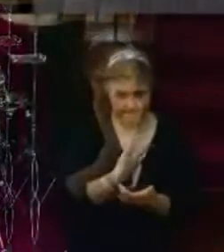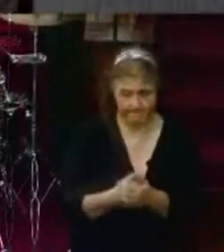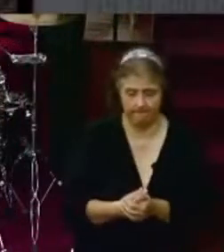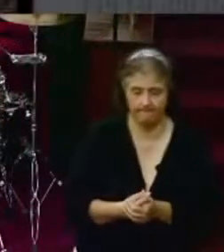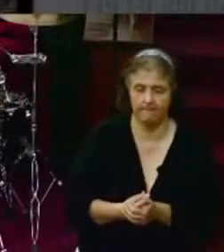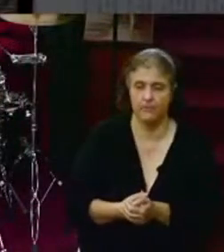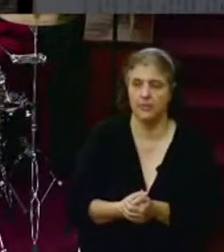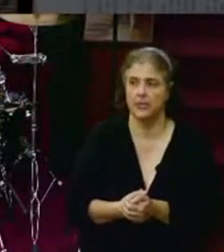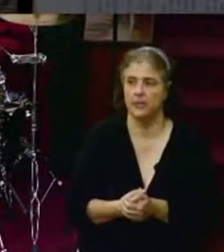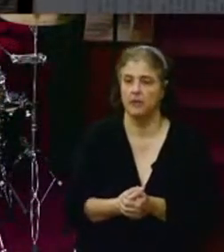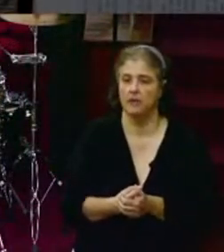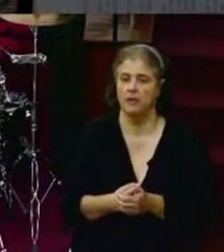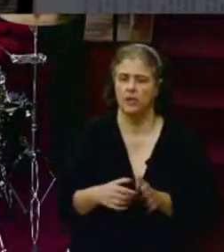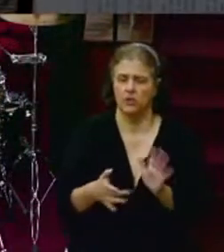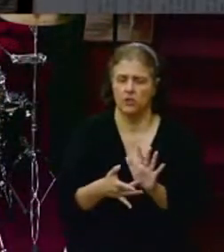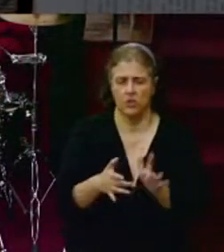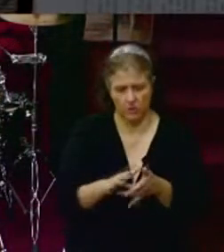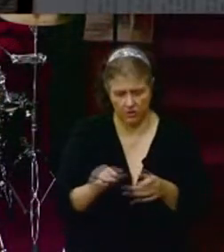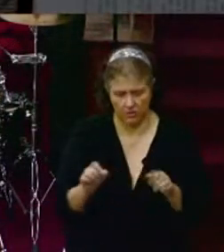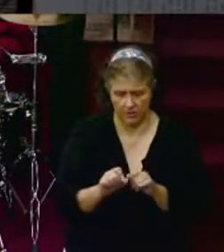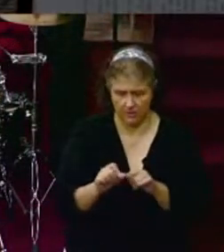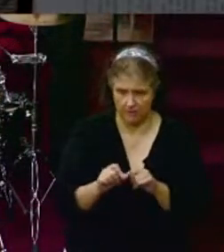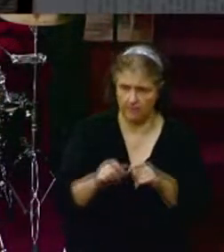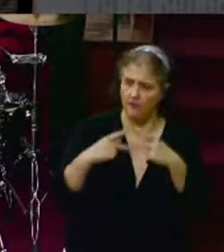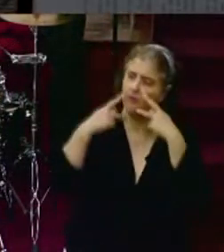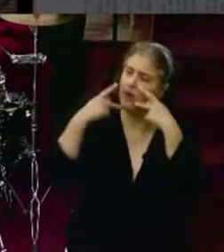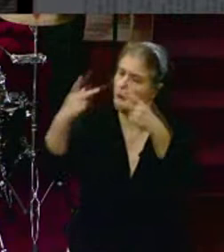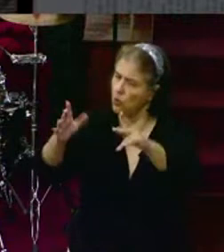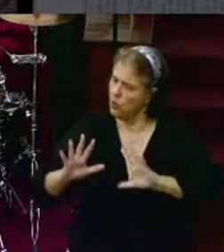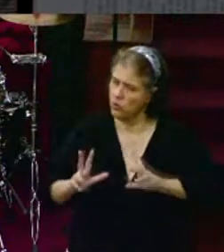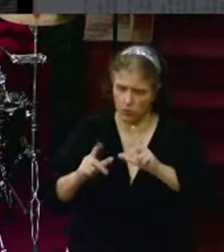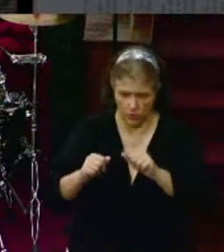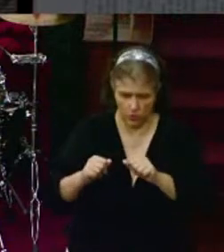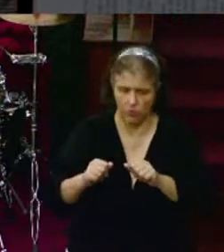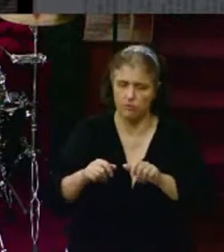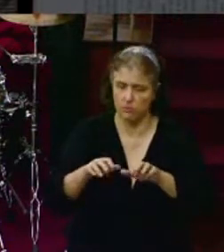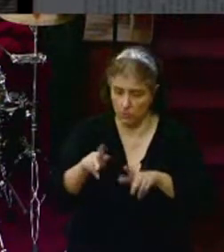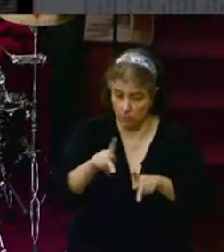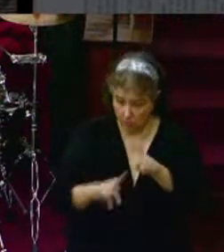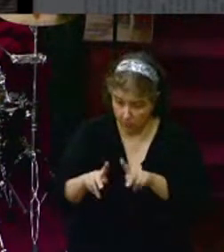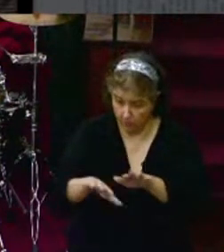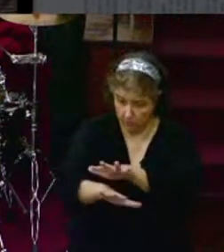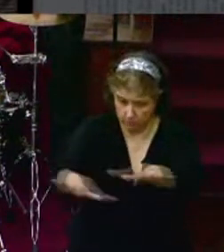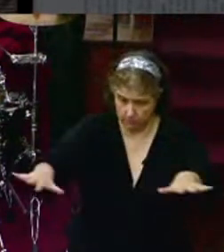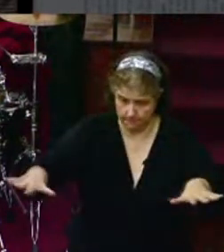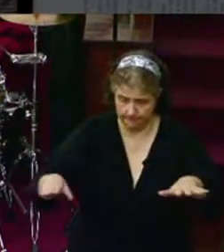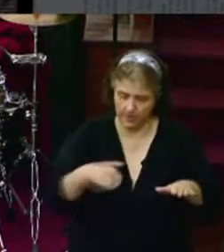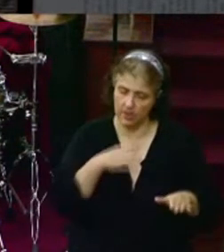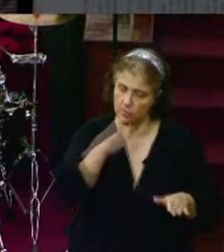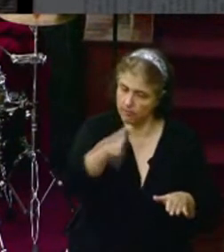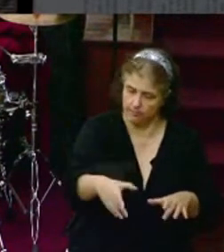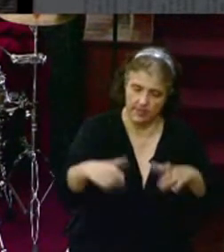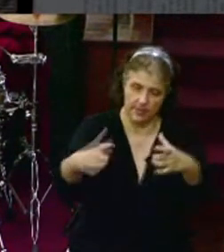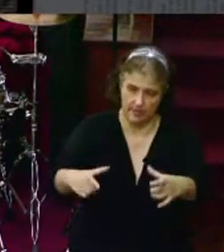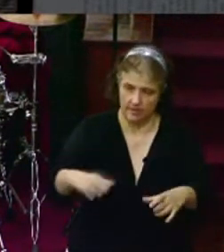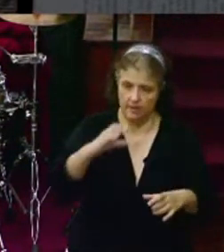tendo Jesus concluído todas as suas palavras dirigidas ao povo, entrou em Cafarnaum. E